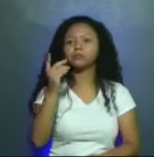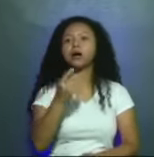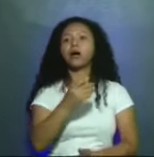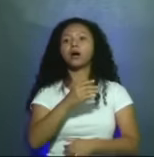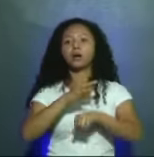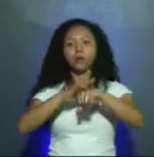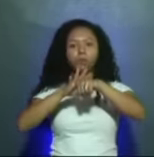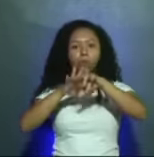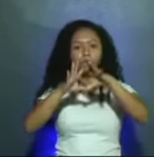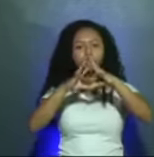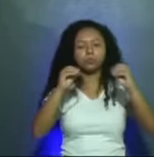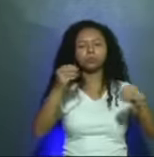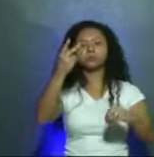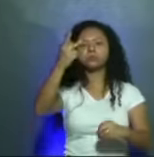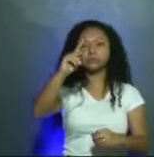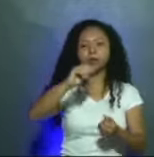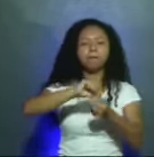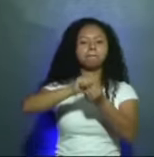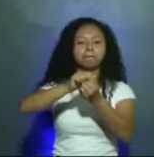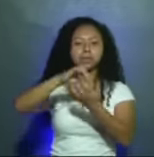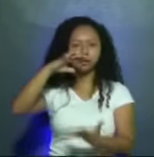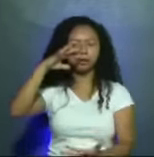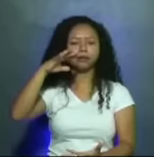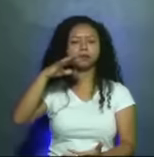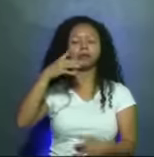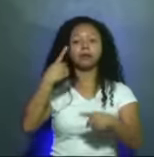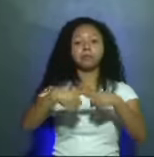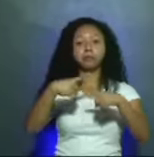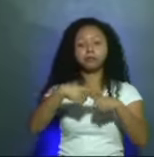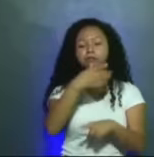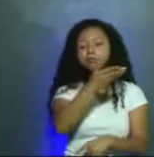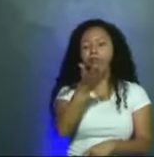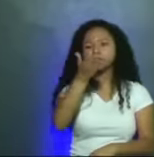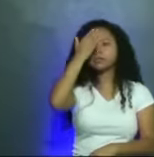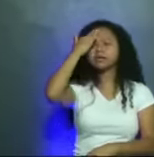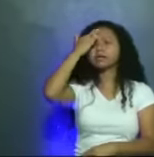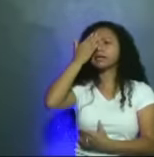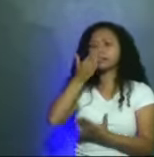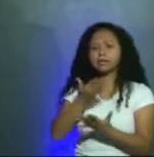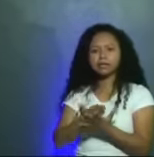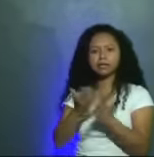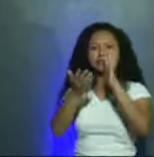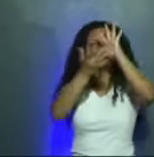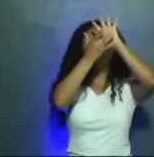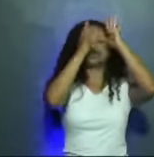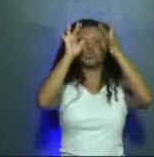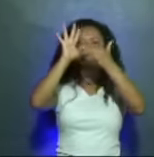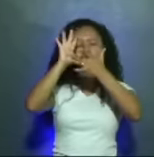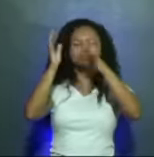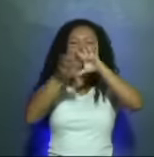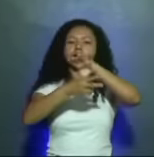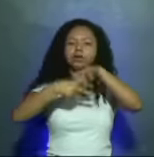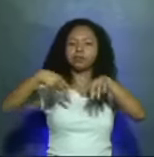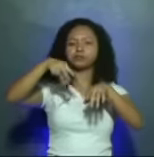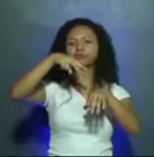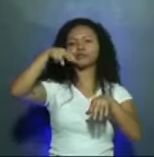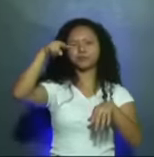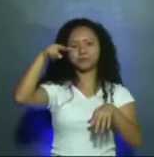dia do seu milagre. Porque você crê que Jesus ressuscitou. Aleluia,